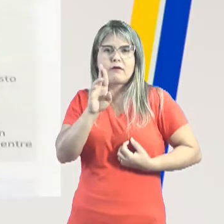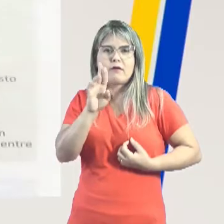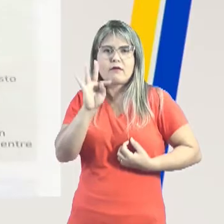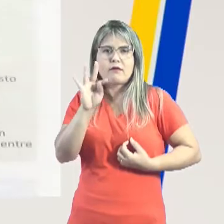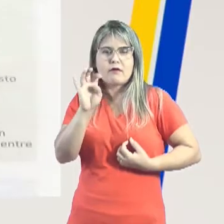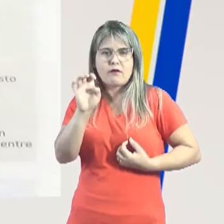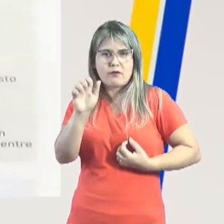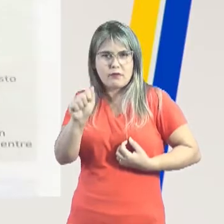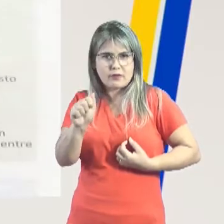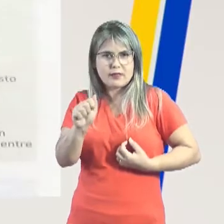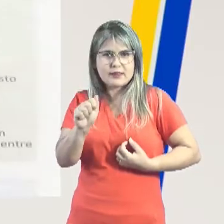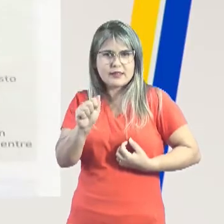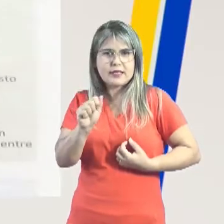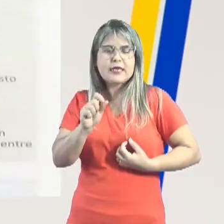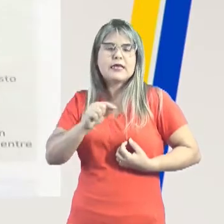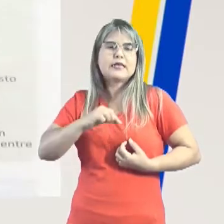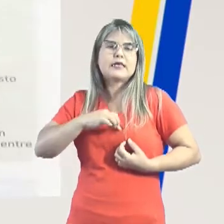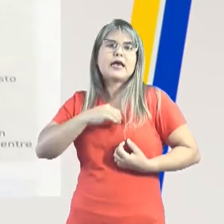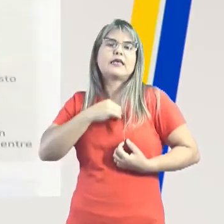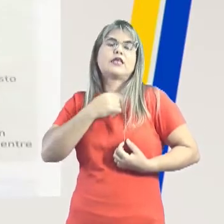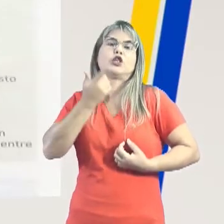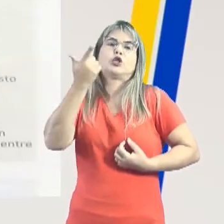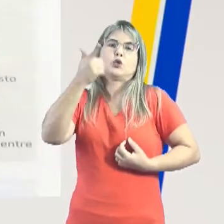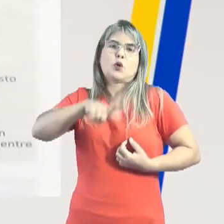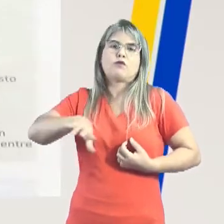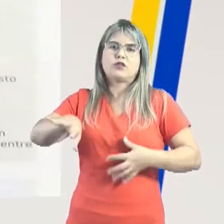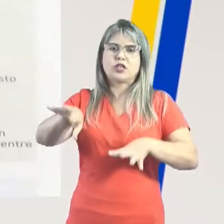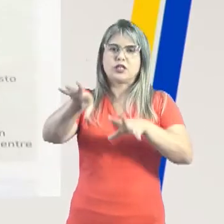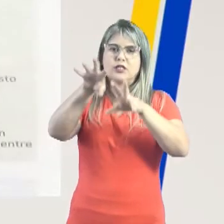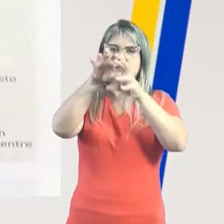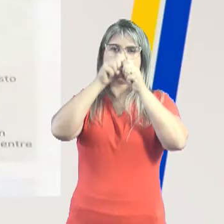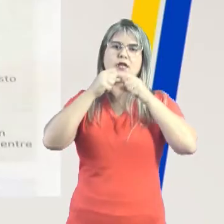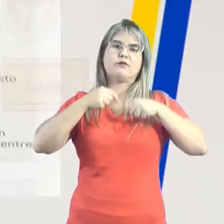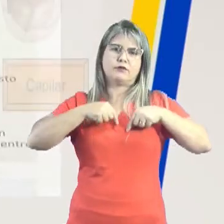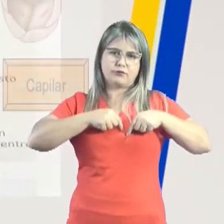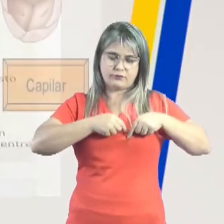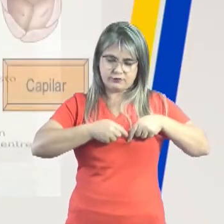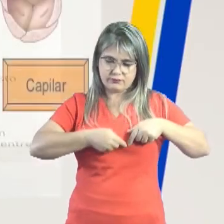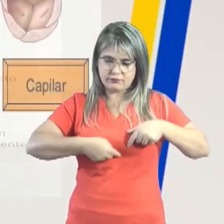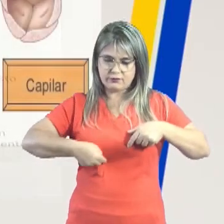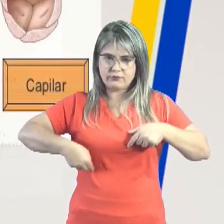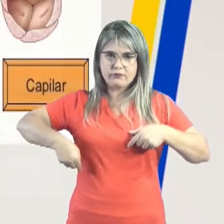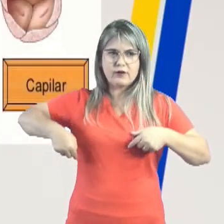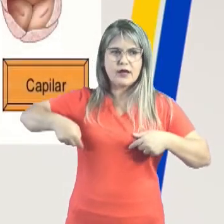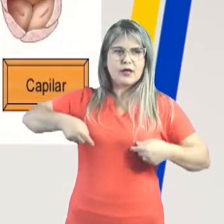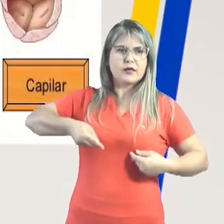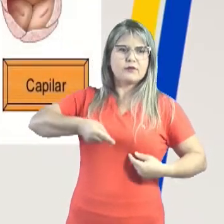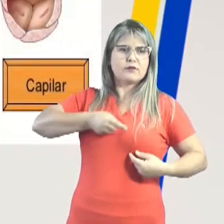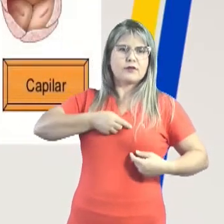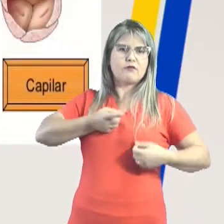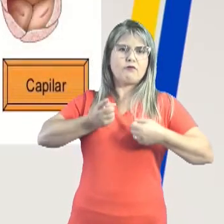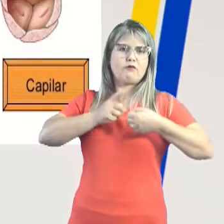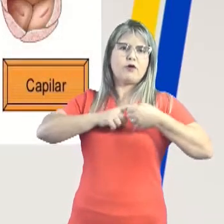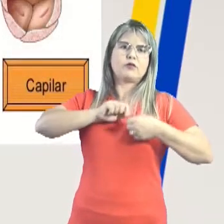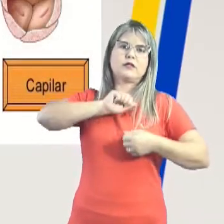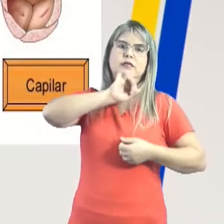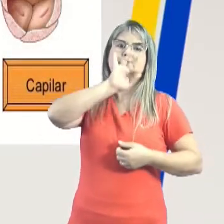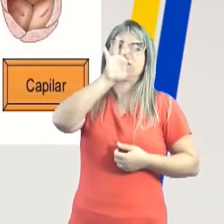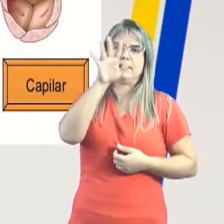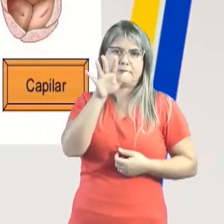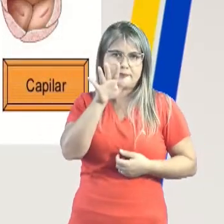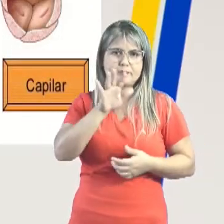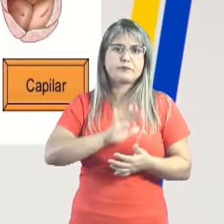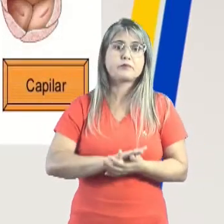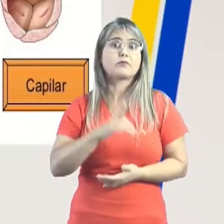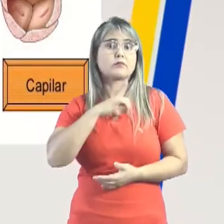O responsável pelos cuidados no coração é o cardiologista. Aqui nós temos uma